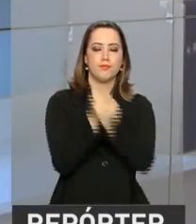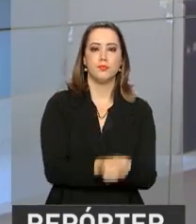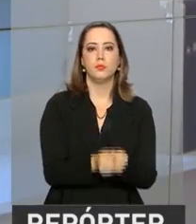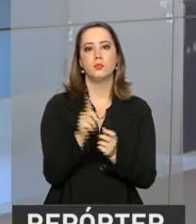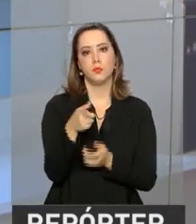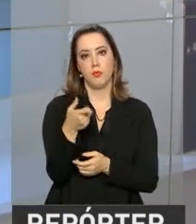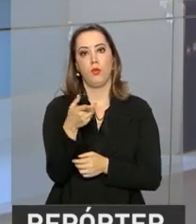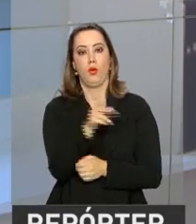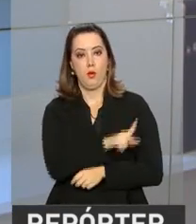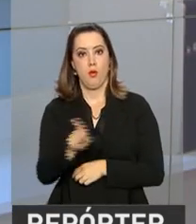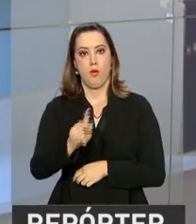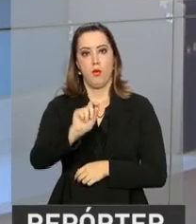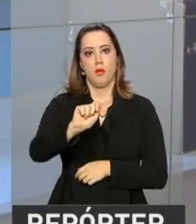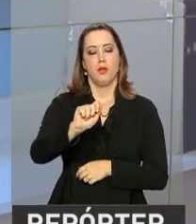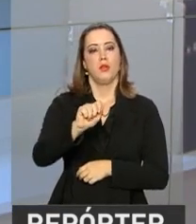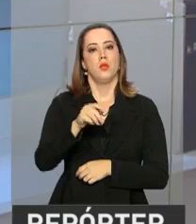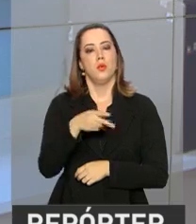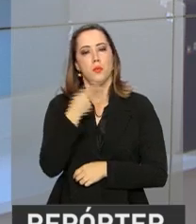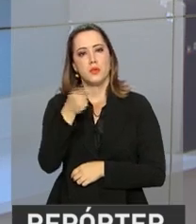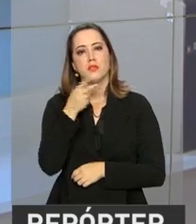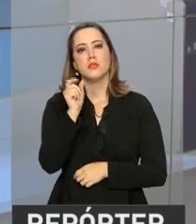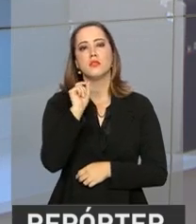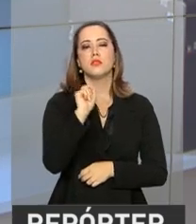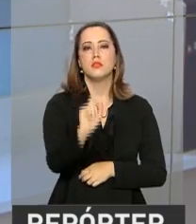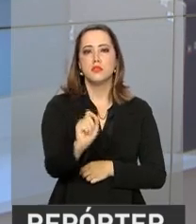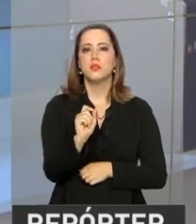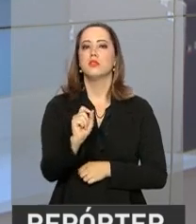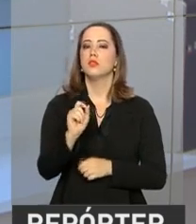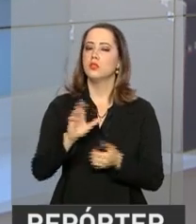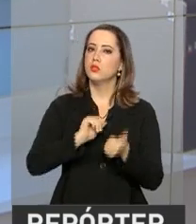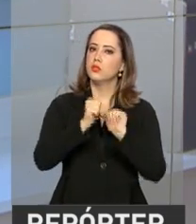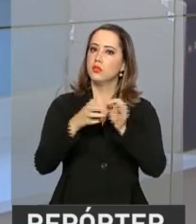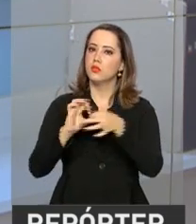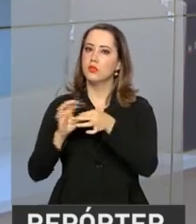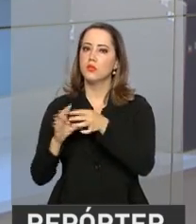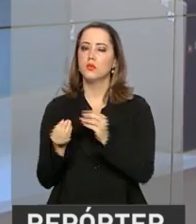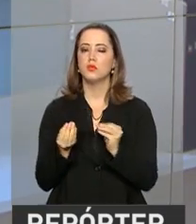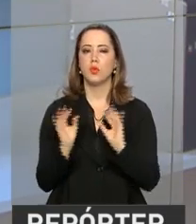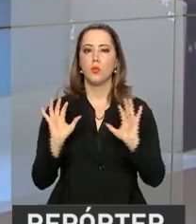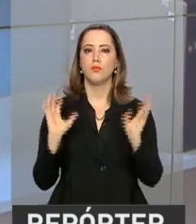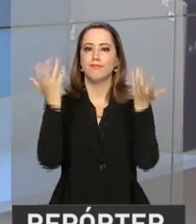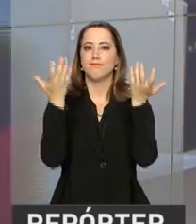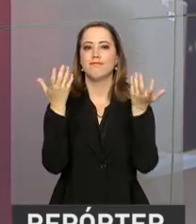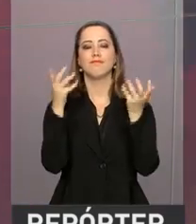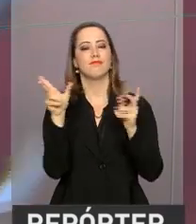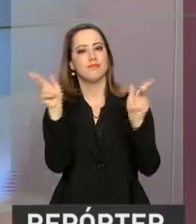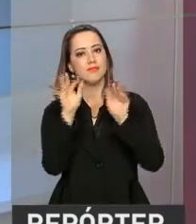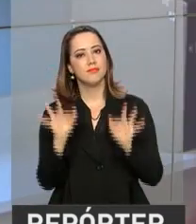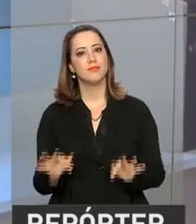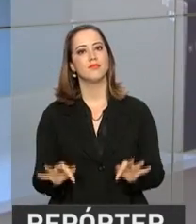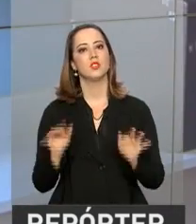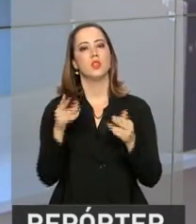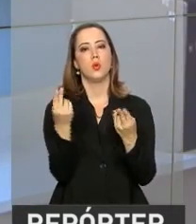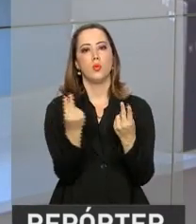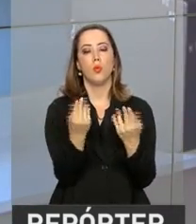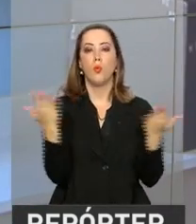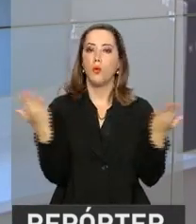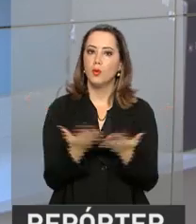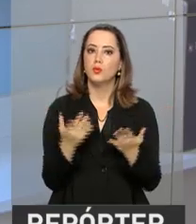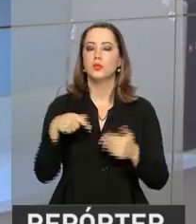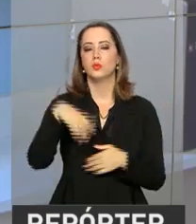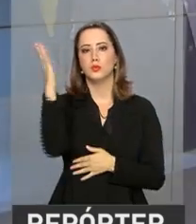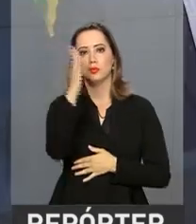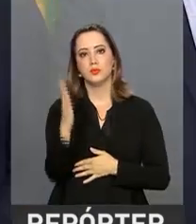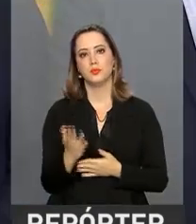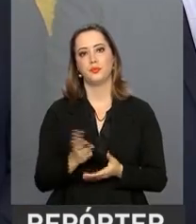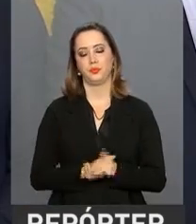temer ressaltou que as Olimpíadas promovem um clima de confraternização no mundo semelhante ao momento vivendo hoje no